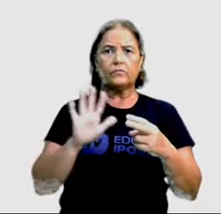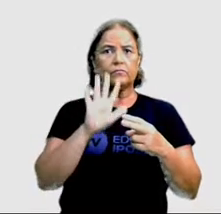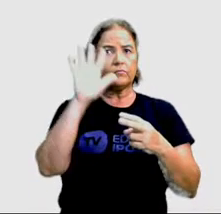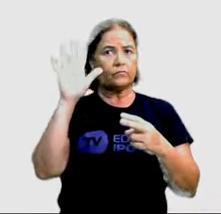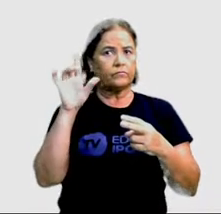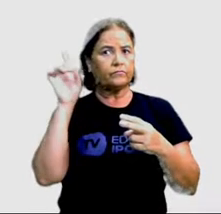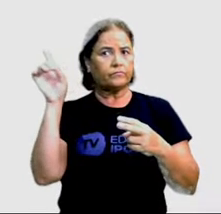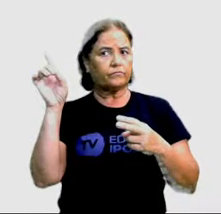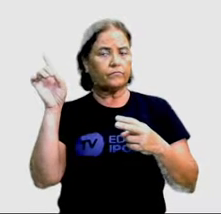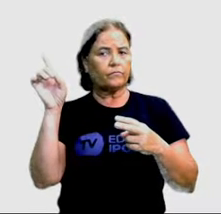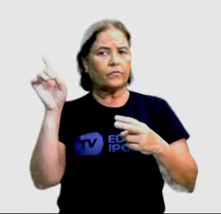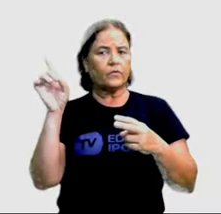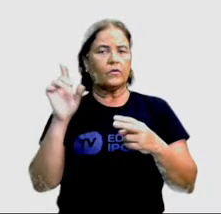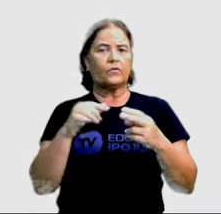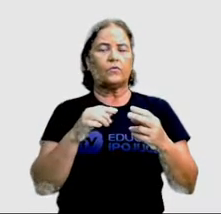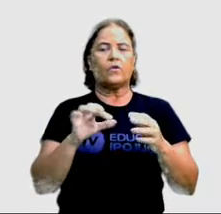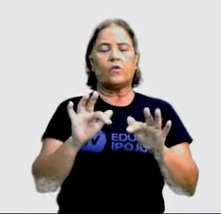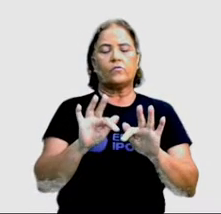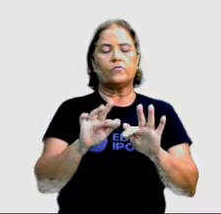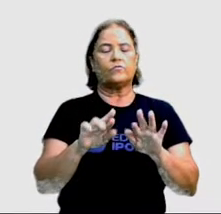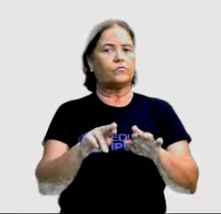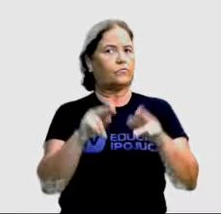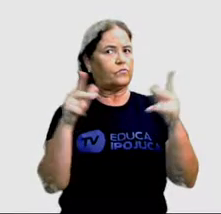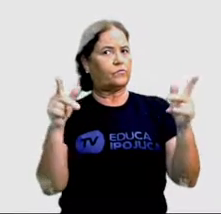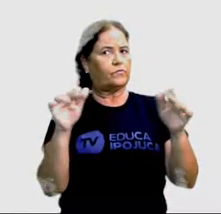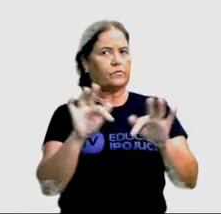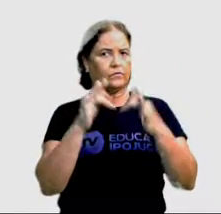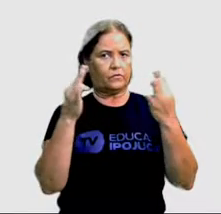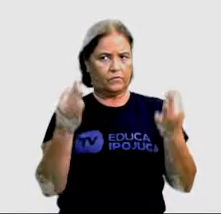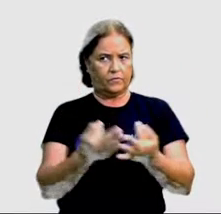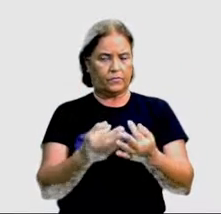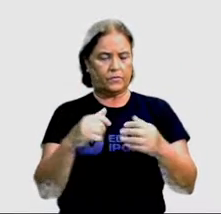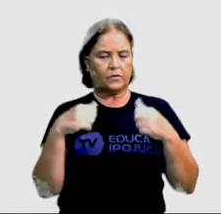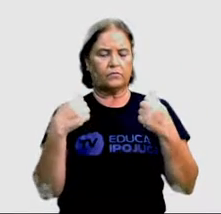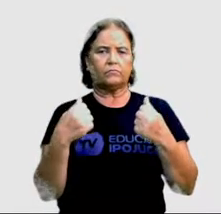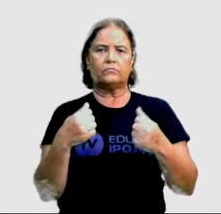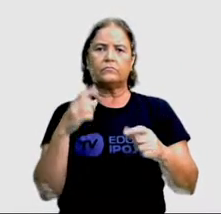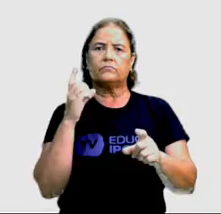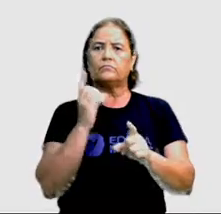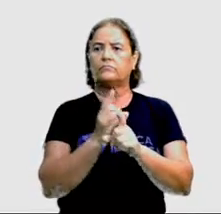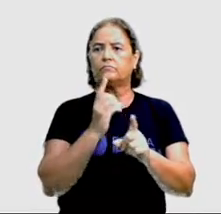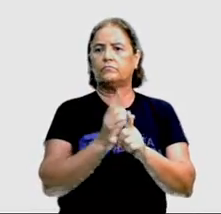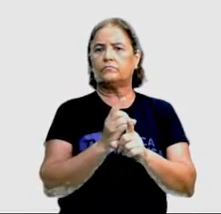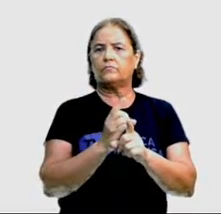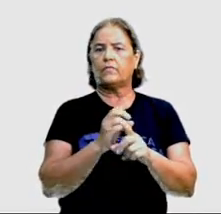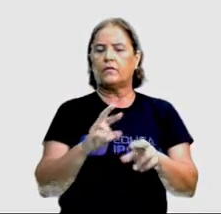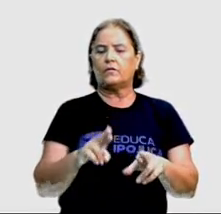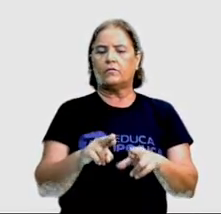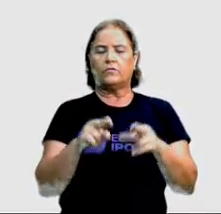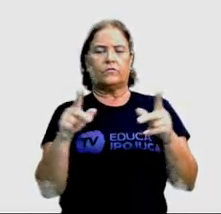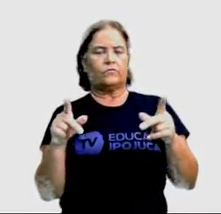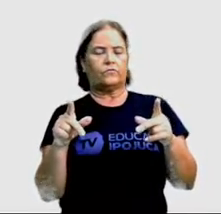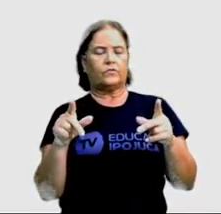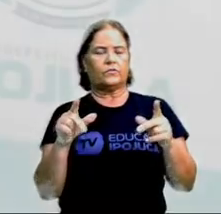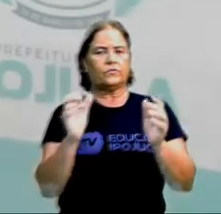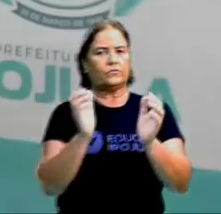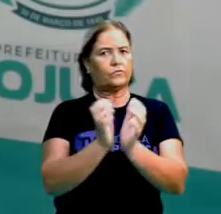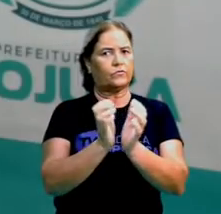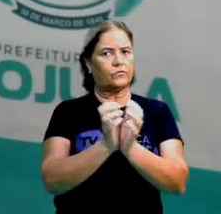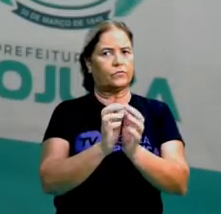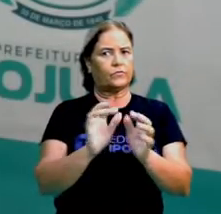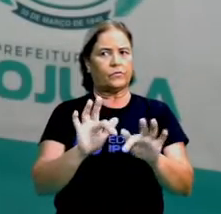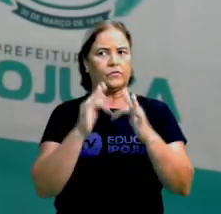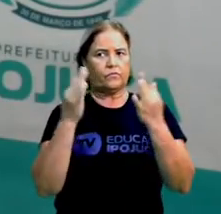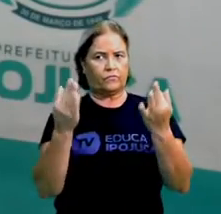campanha sobre a questão das diferentes famílias, podemos encontrar a diversidade de grupos familiares.